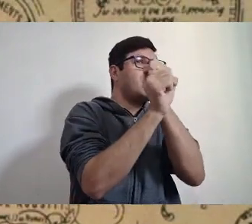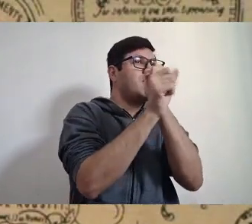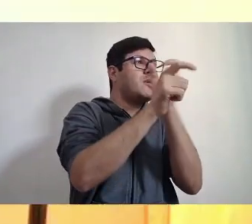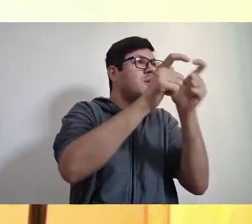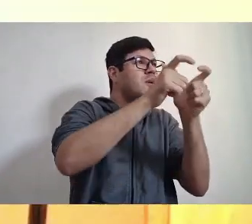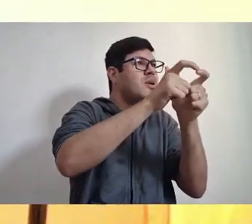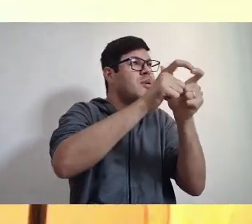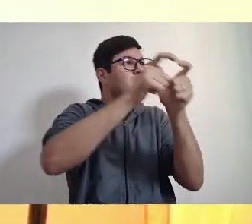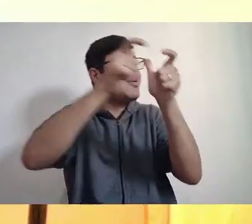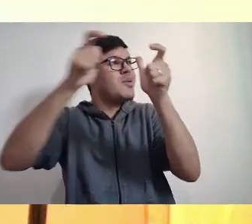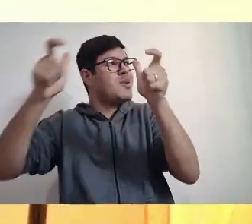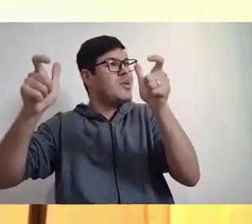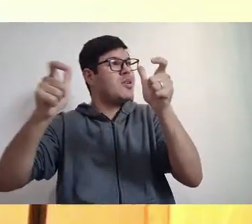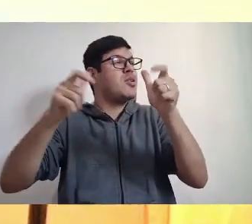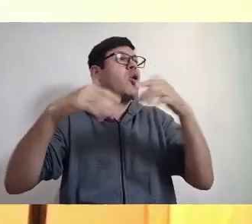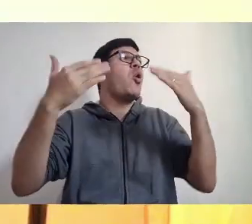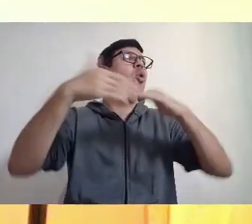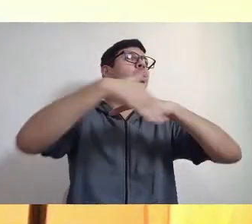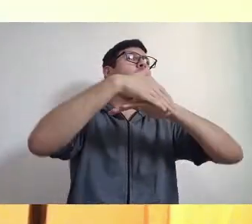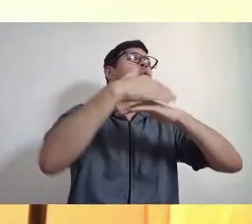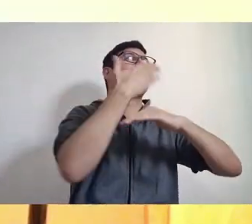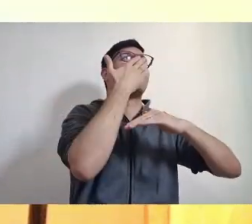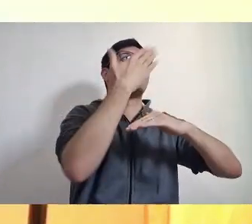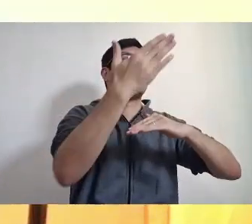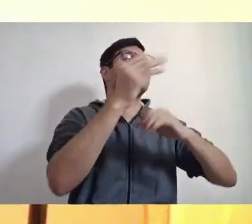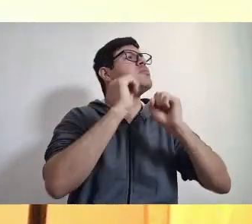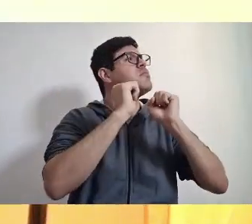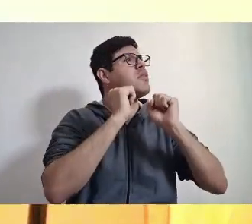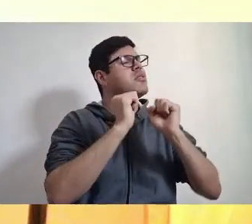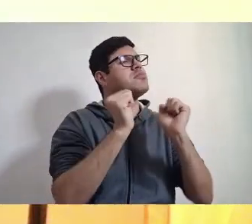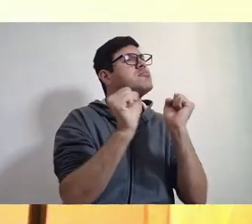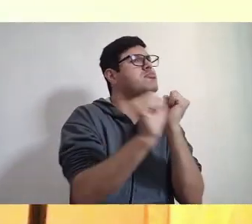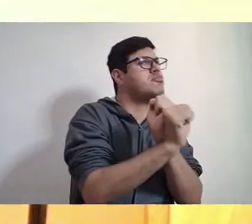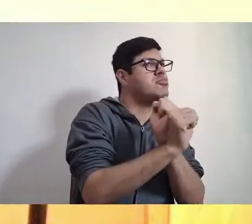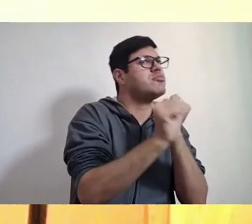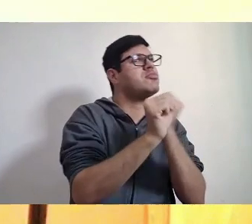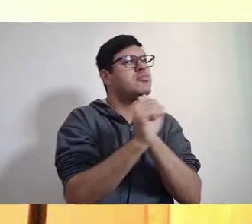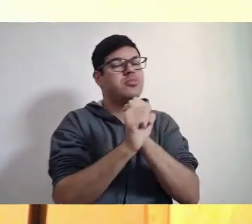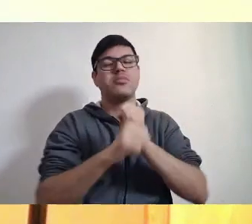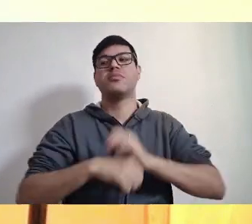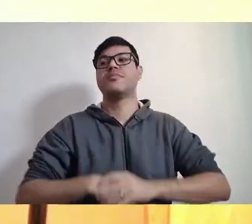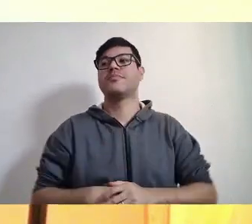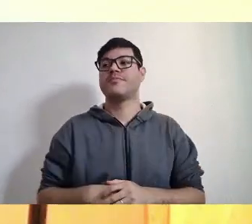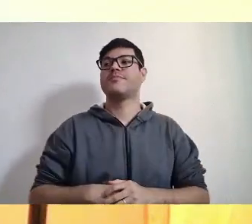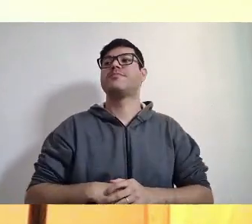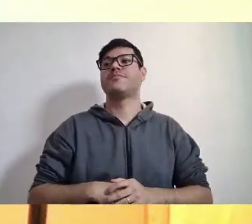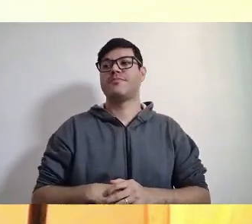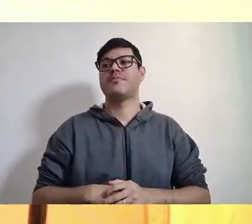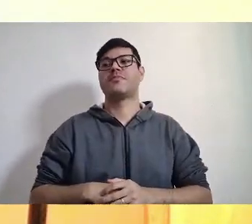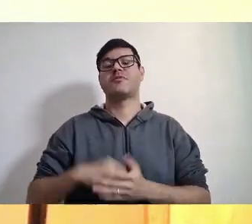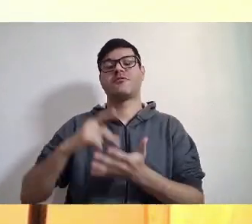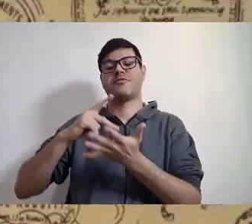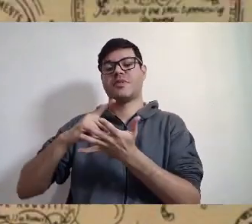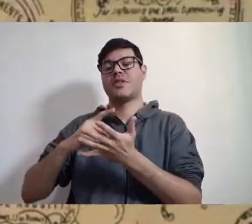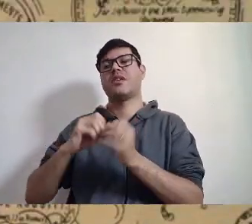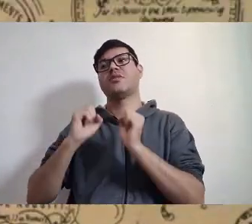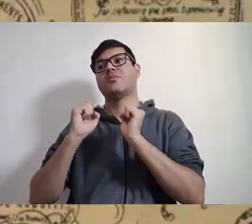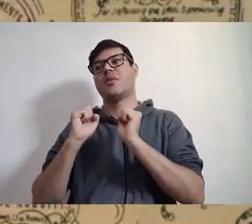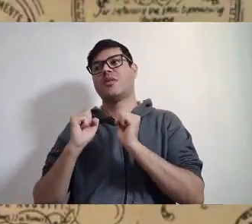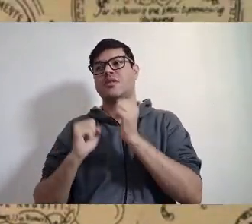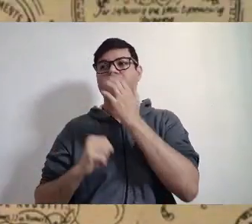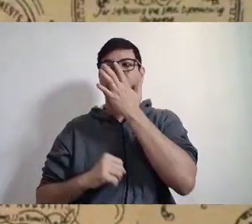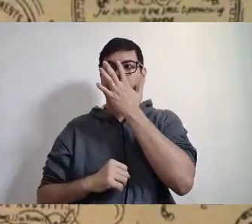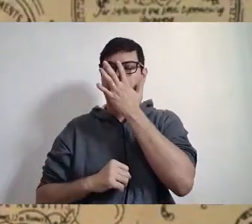Pensa-se do outro lado da rua ali, tem um terreno, a gente pensava naquele terreno antes. Hoje eu não sei. O terreno é muito bom, a gente não tem espaço